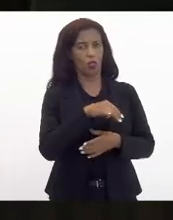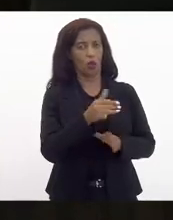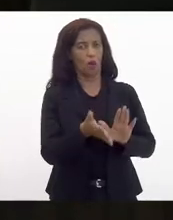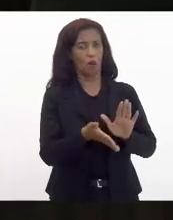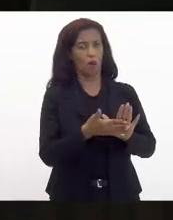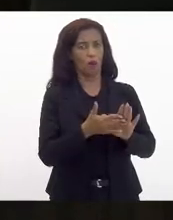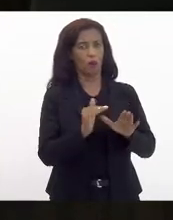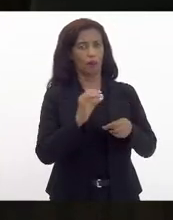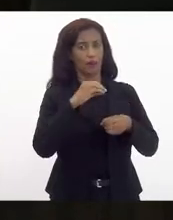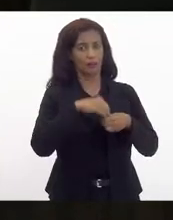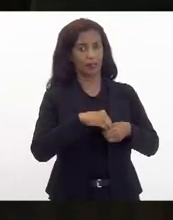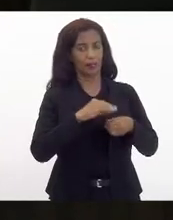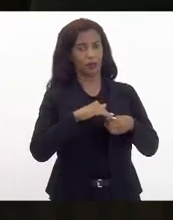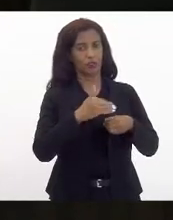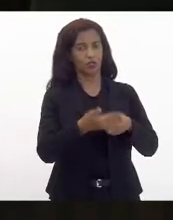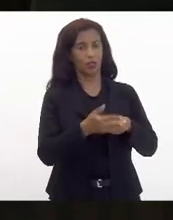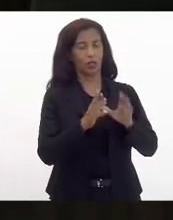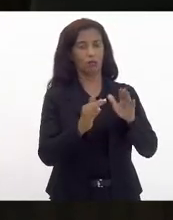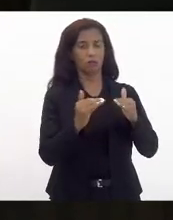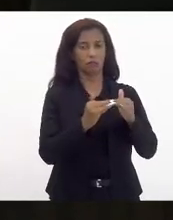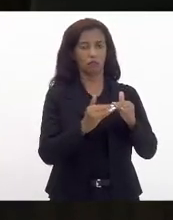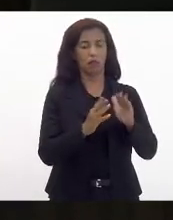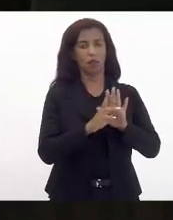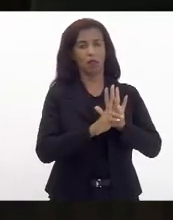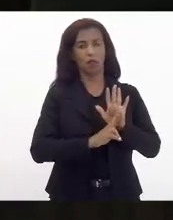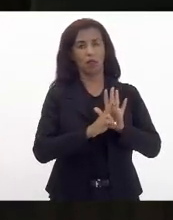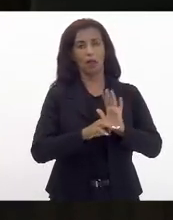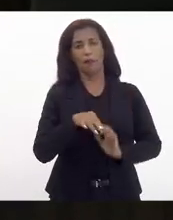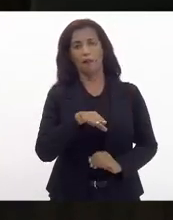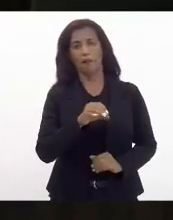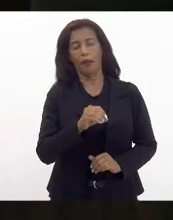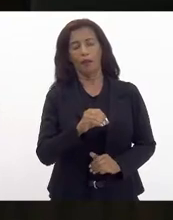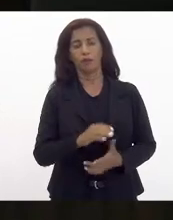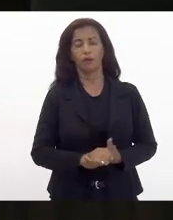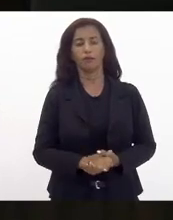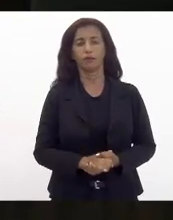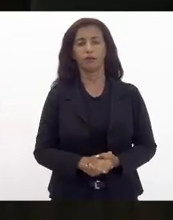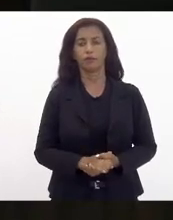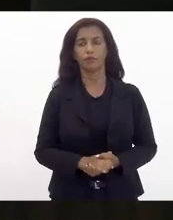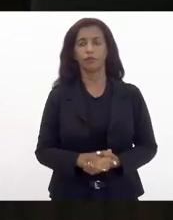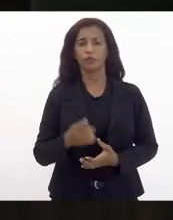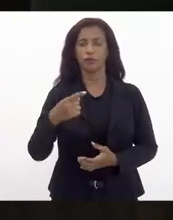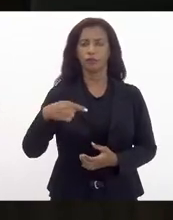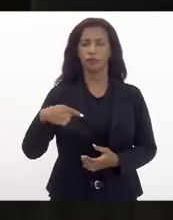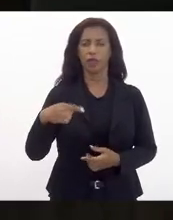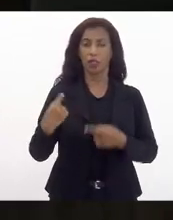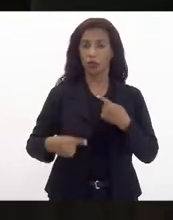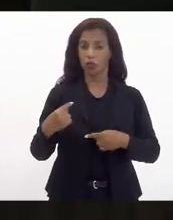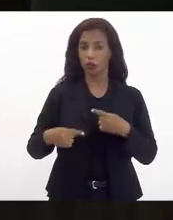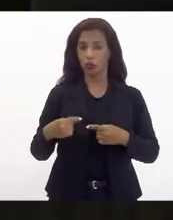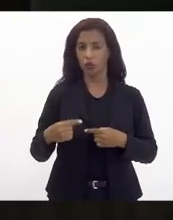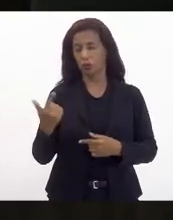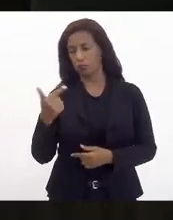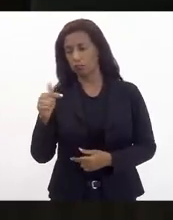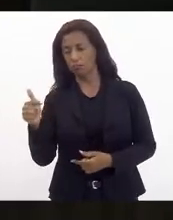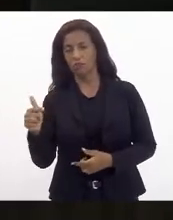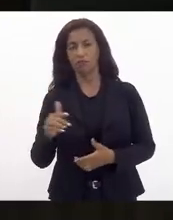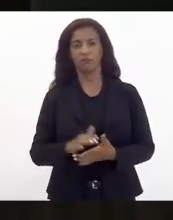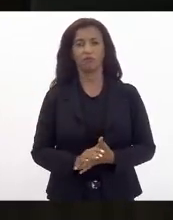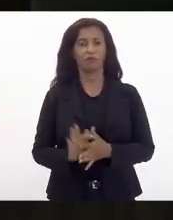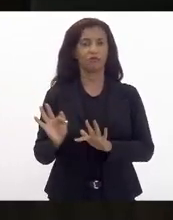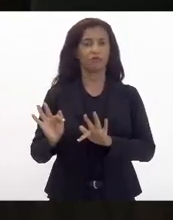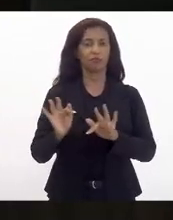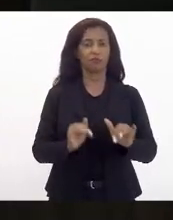e proposições externas favorável relator deputado mas canela para os senhores que é em discussão não havendo Quem Queira